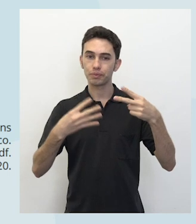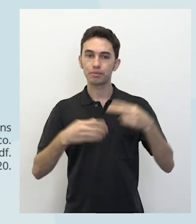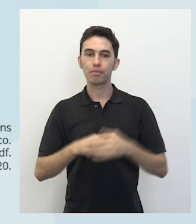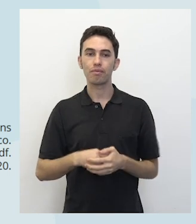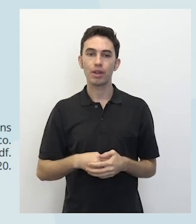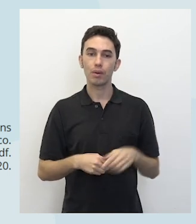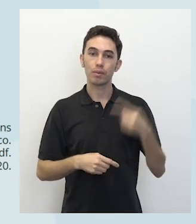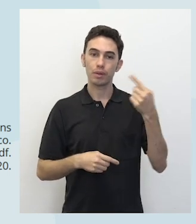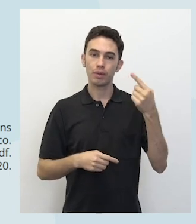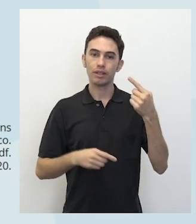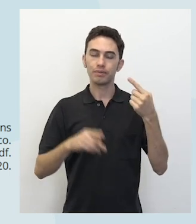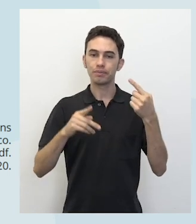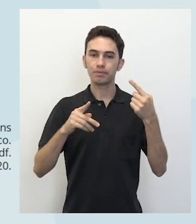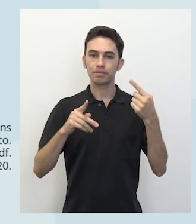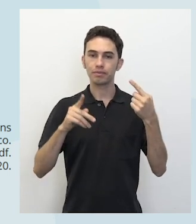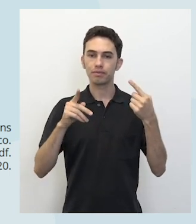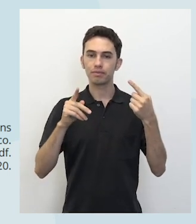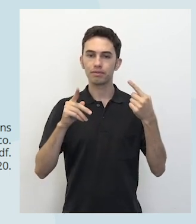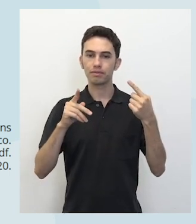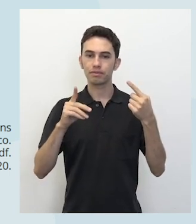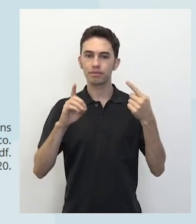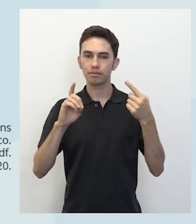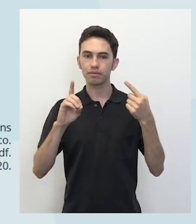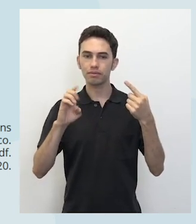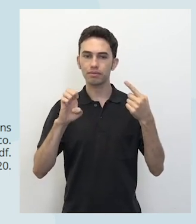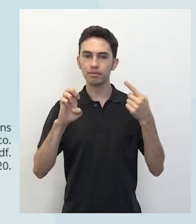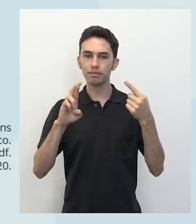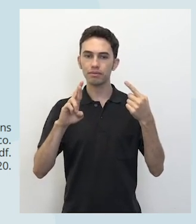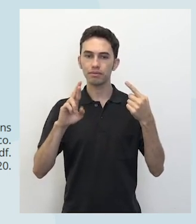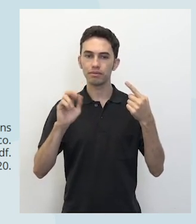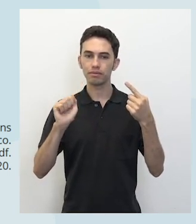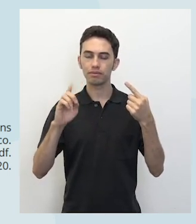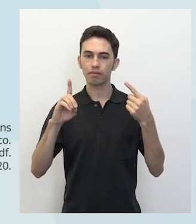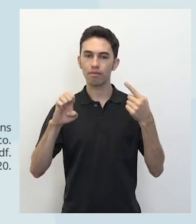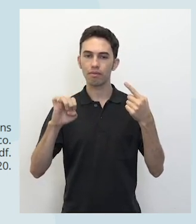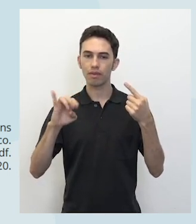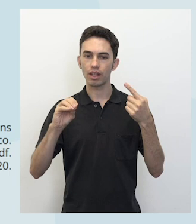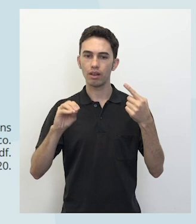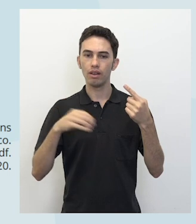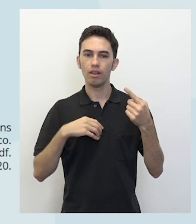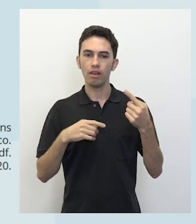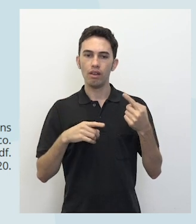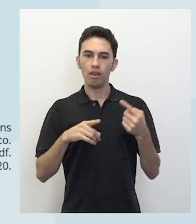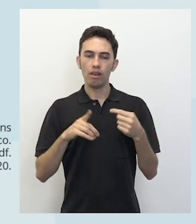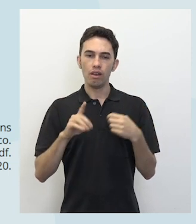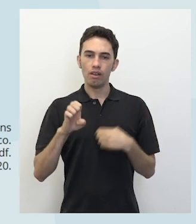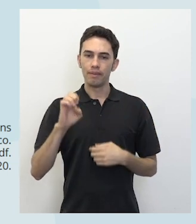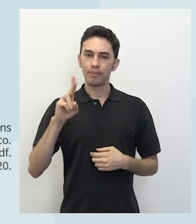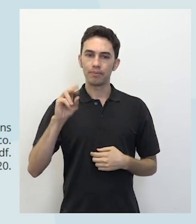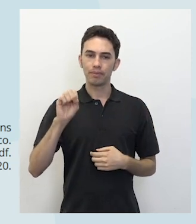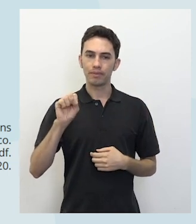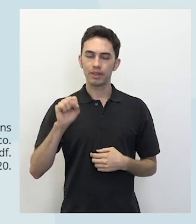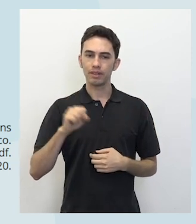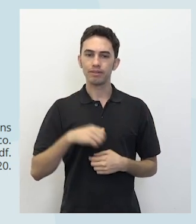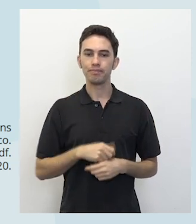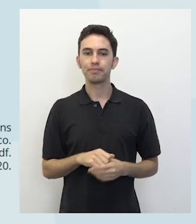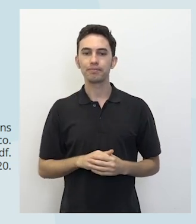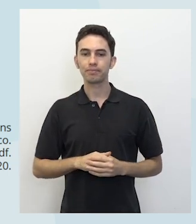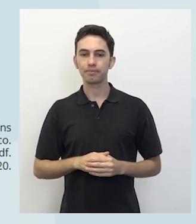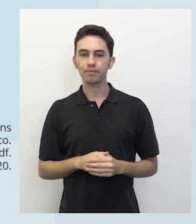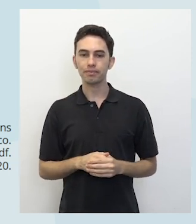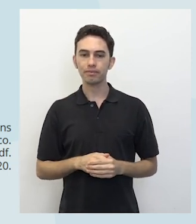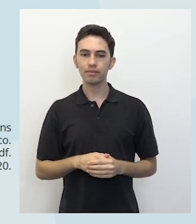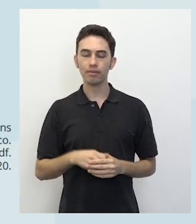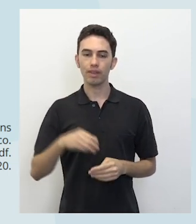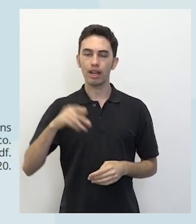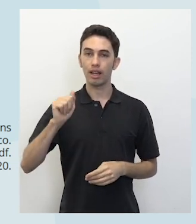derradeiro, meus, adeus. Eu sei que vocês estão acompanhando aí de casa, pena que eu não posso apontar, né? Mas dá para perceber. Então, o